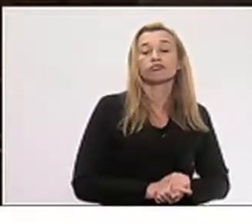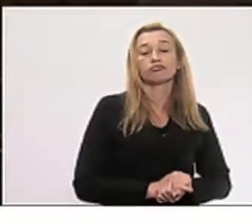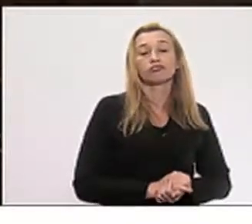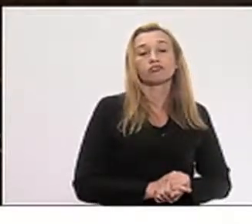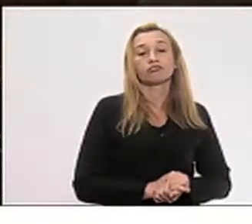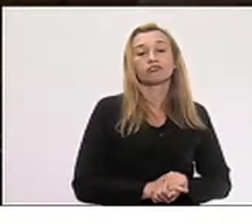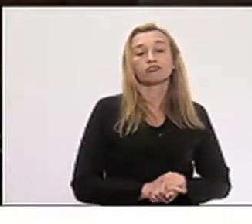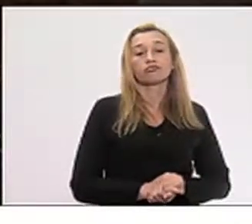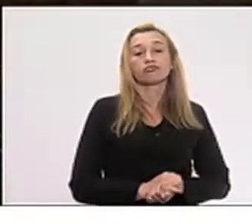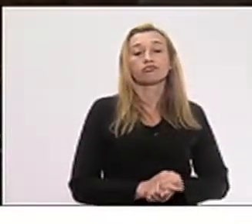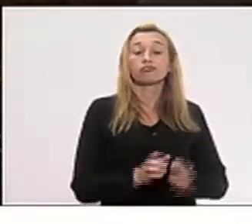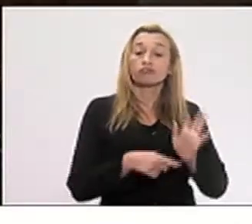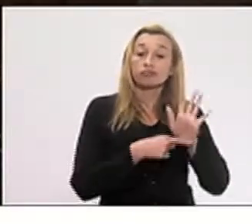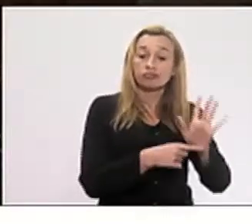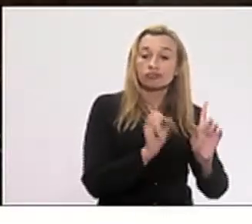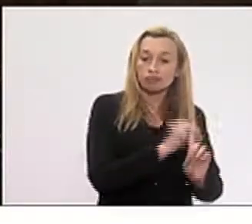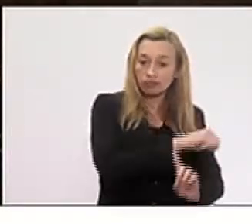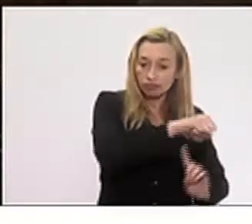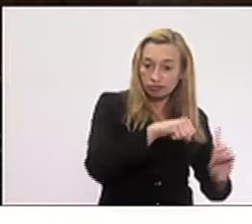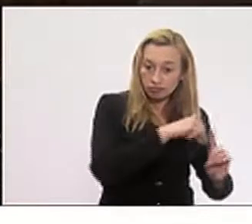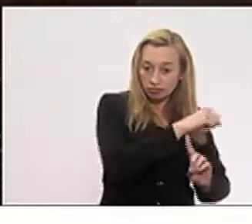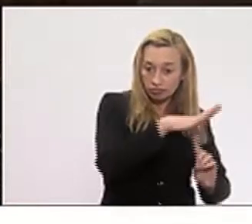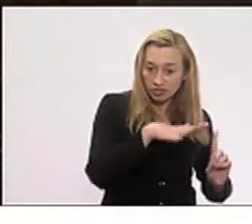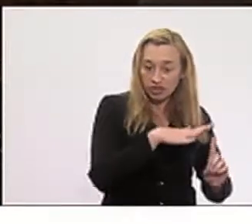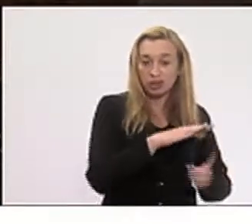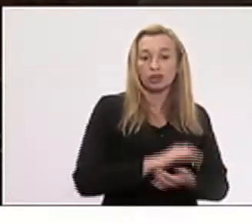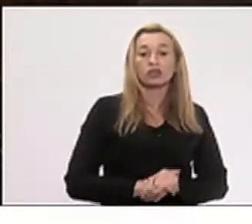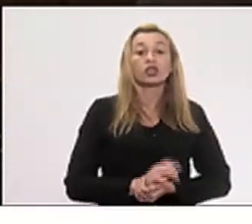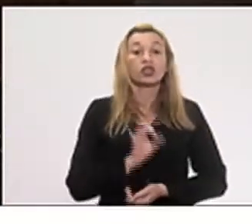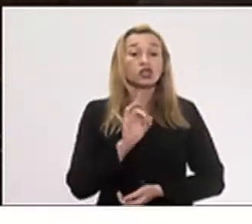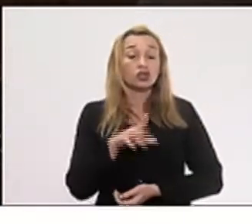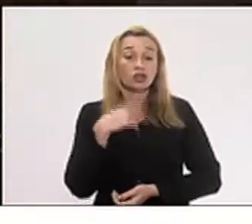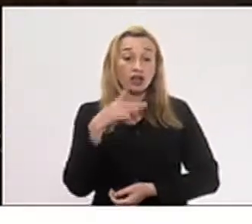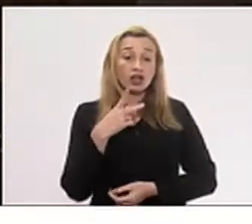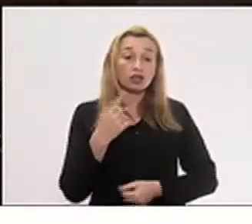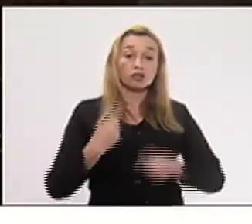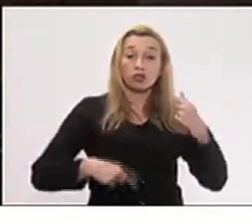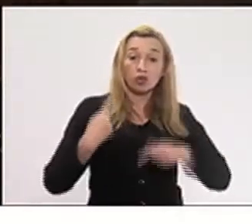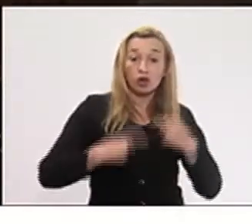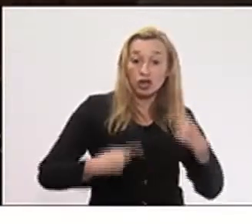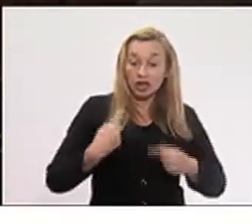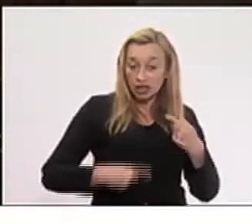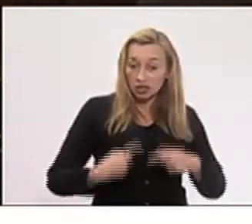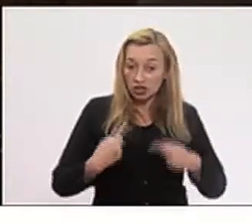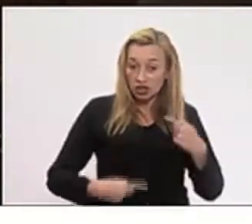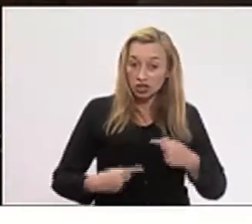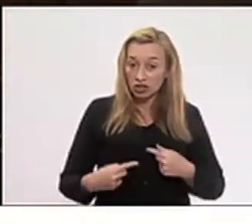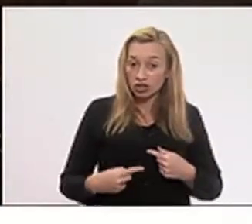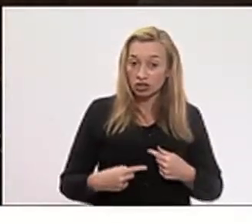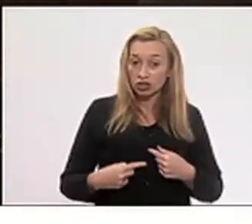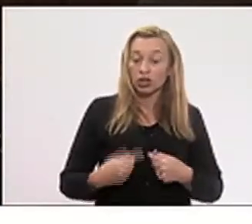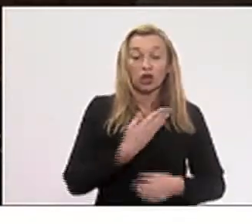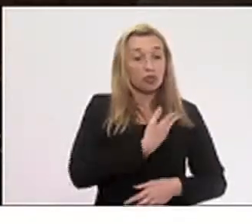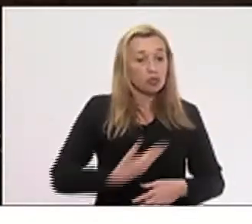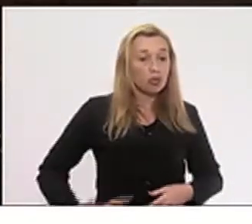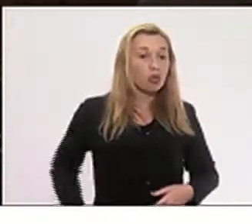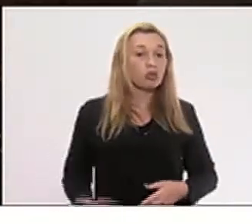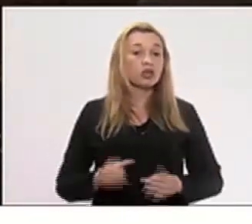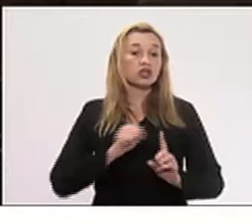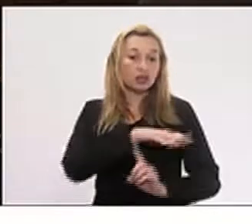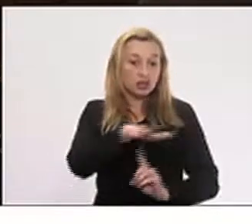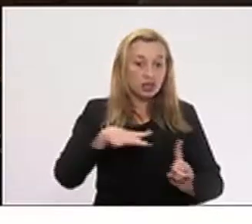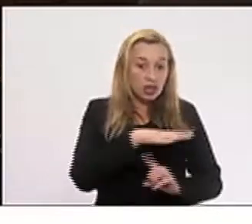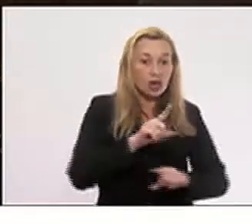da assistência social. Eu estou me referindo apenas às políticas de caráter social, mas também que